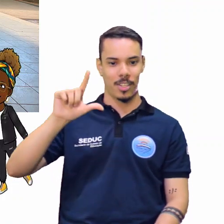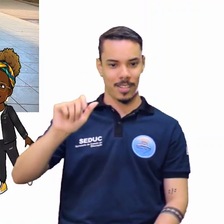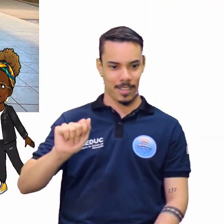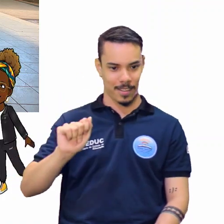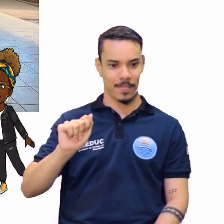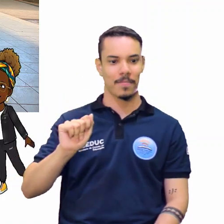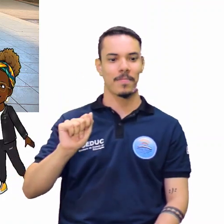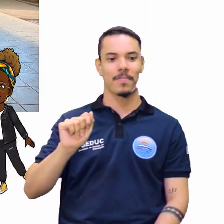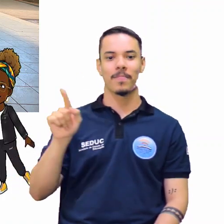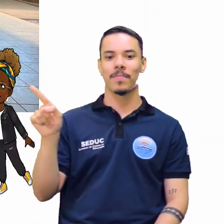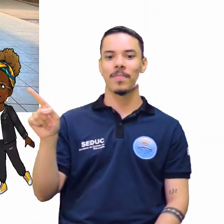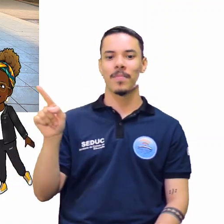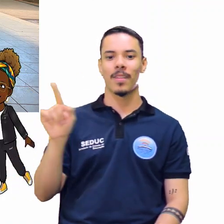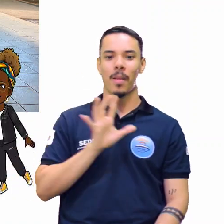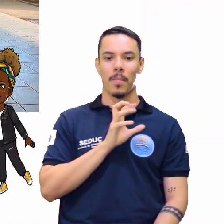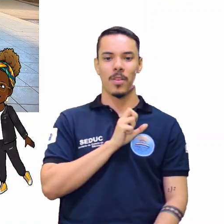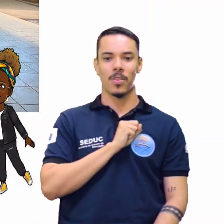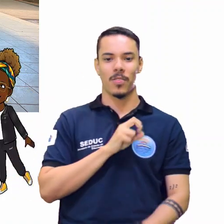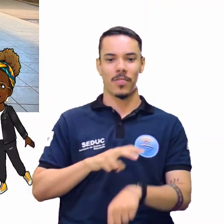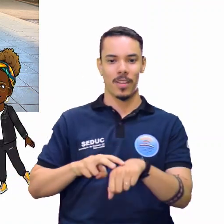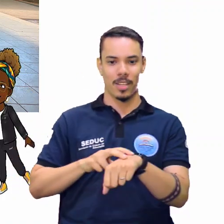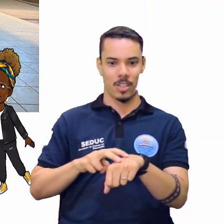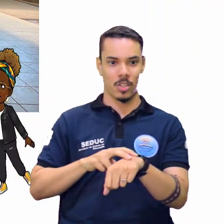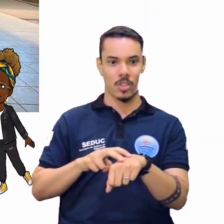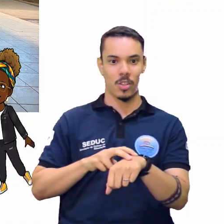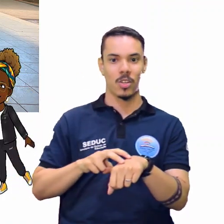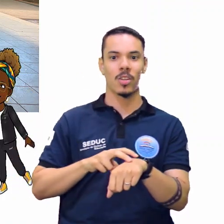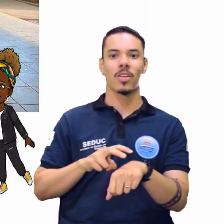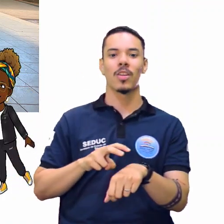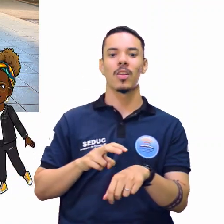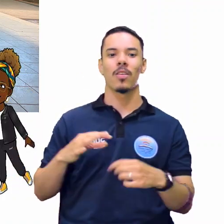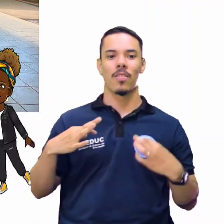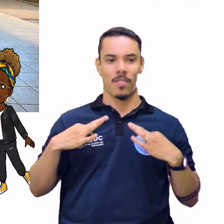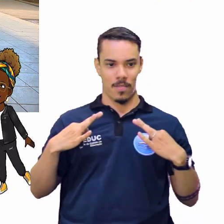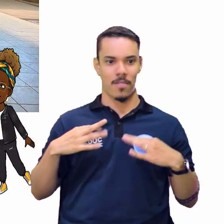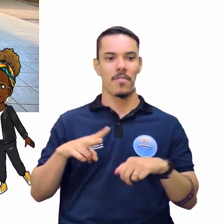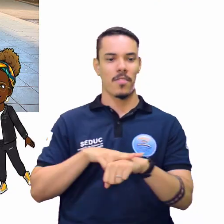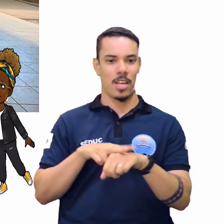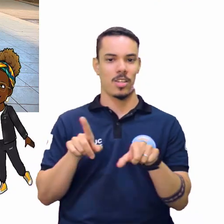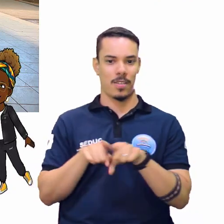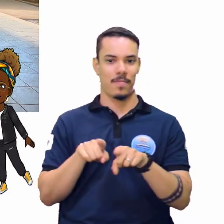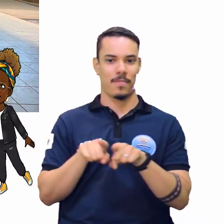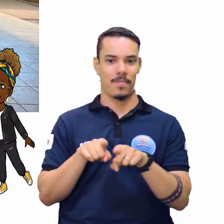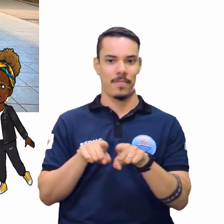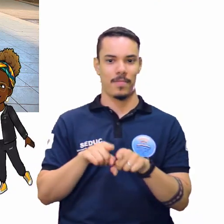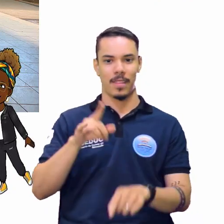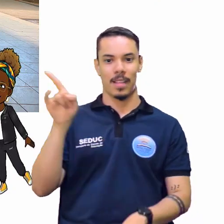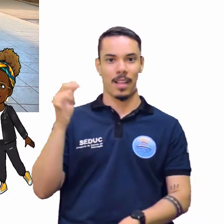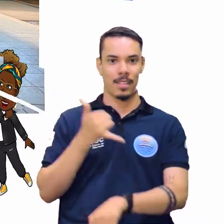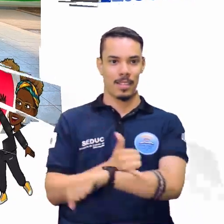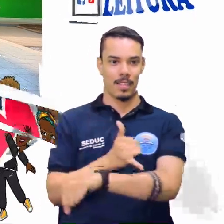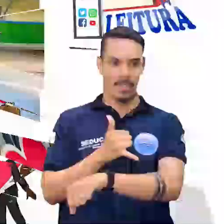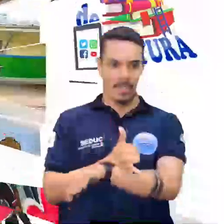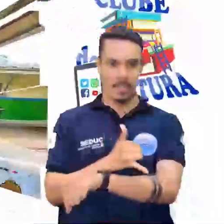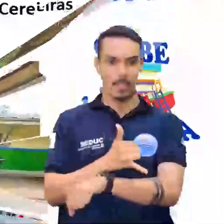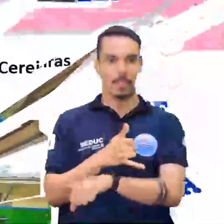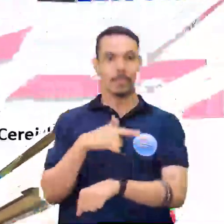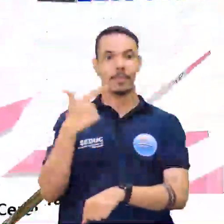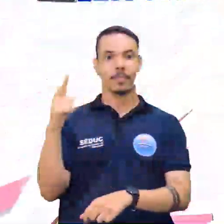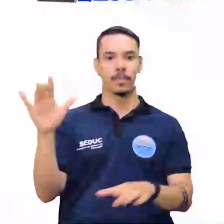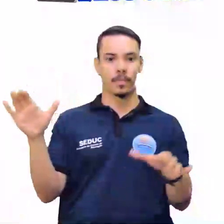abadinhos verdinho Colina Verde show mas outra